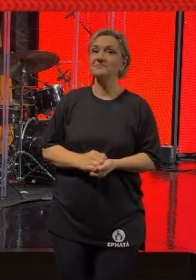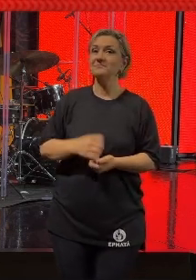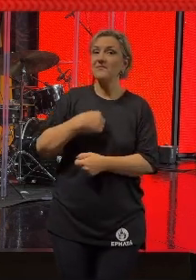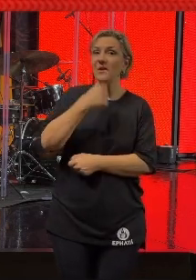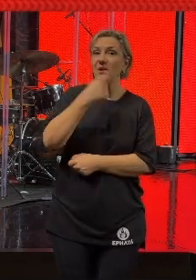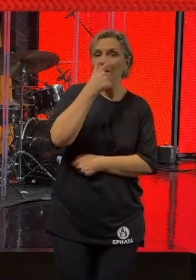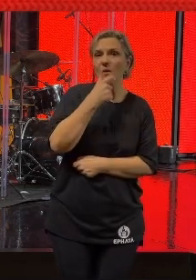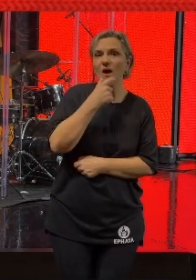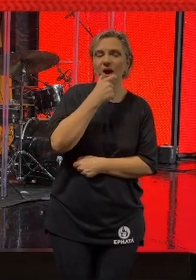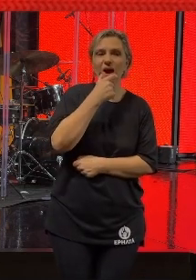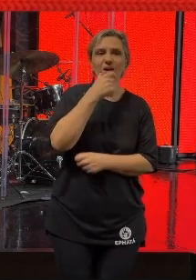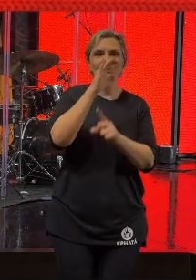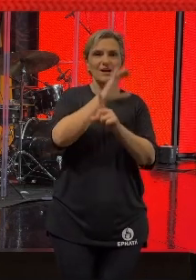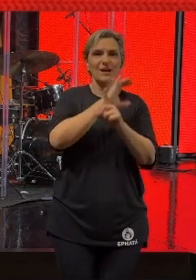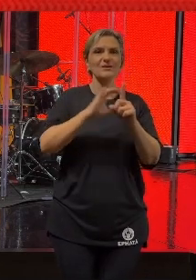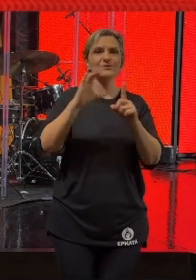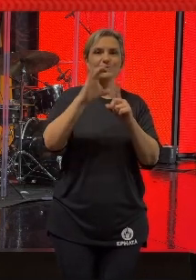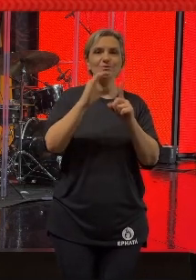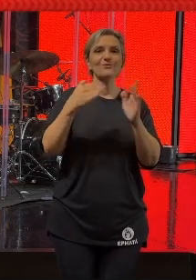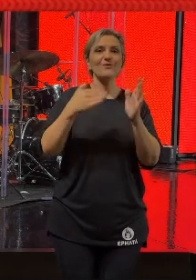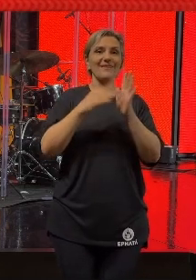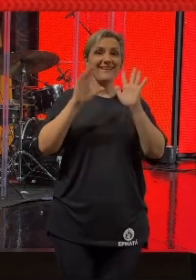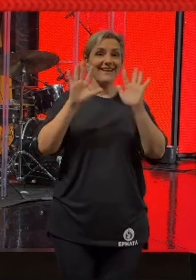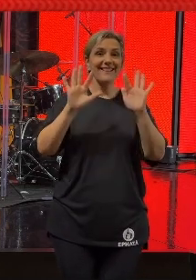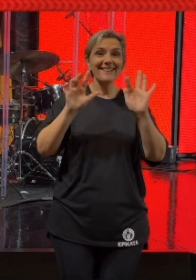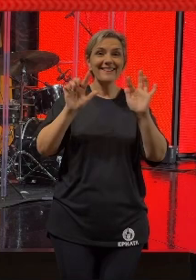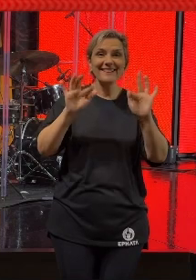Eu acho que esse culto vai até depois da meia-noite.